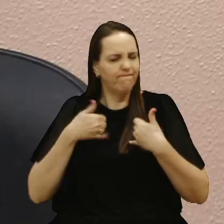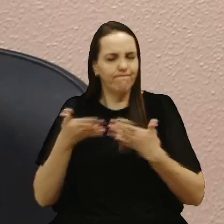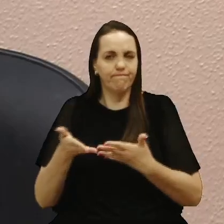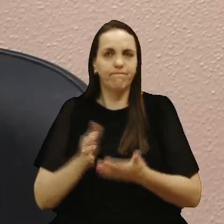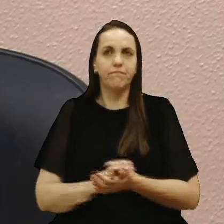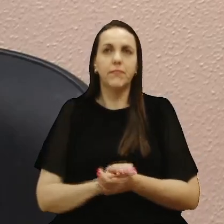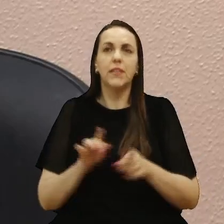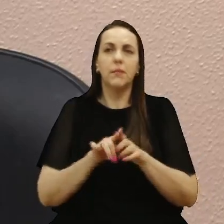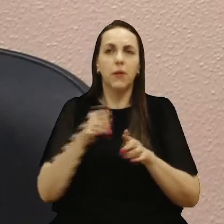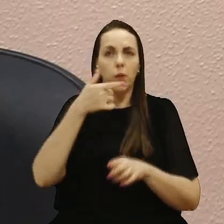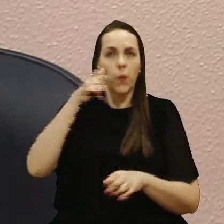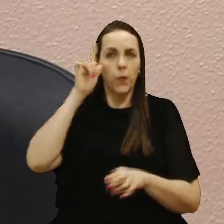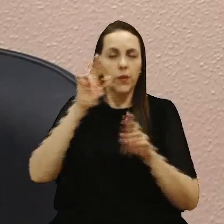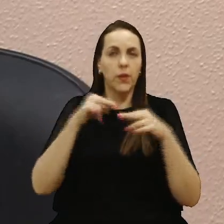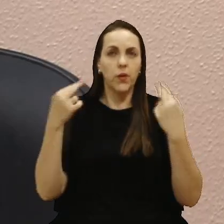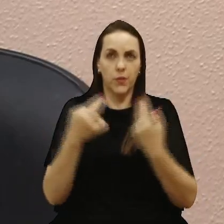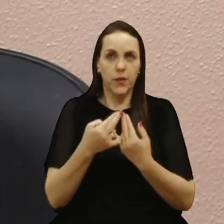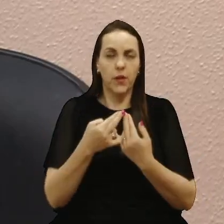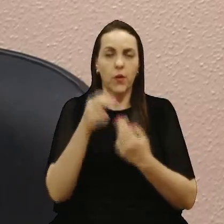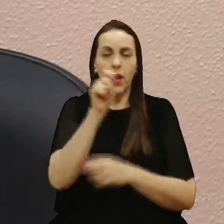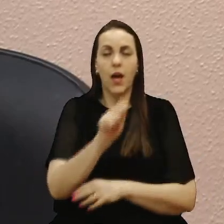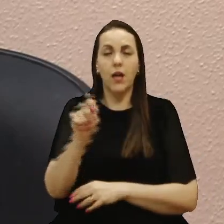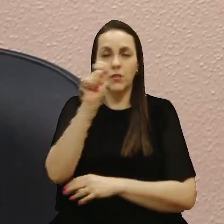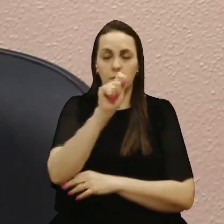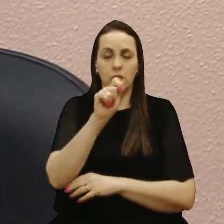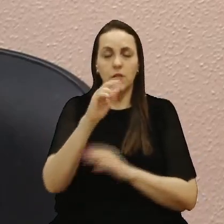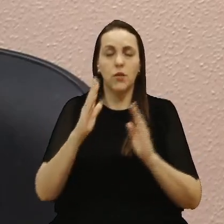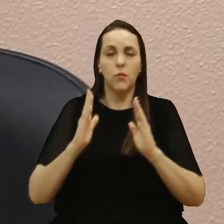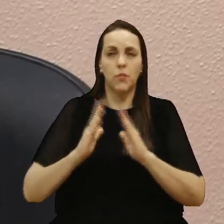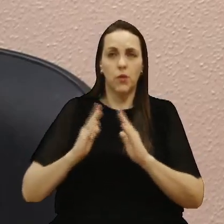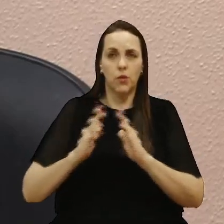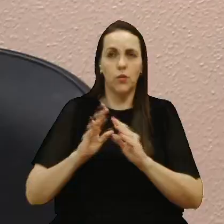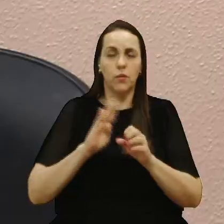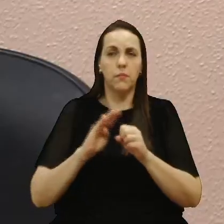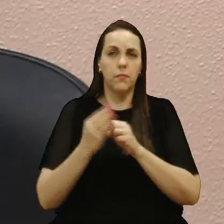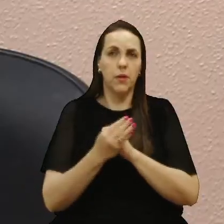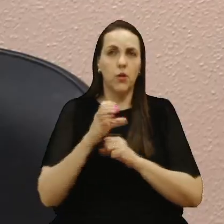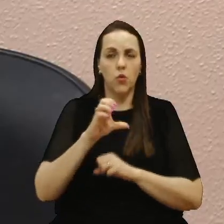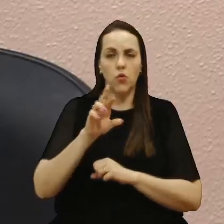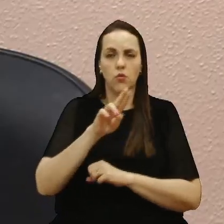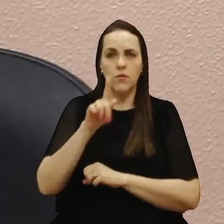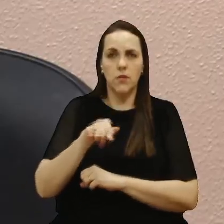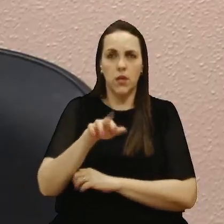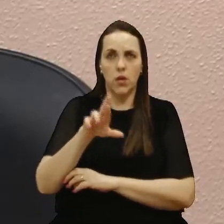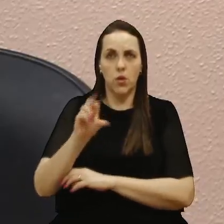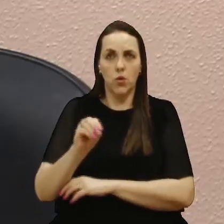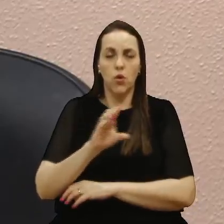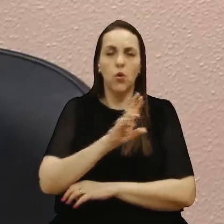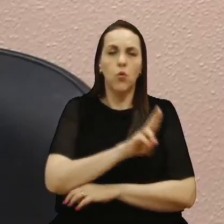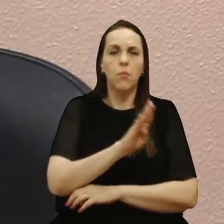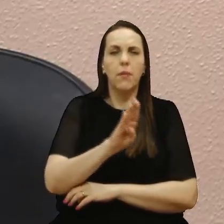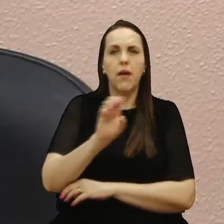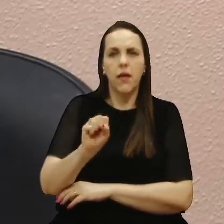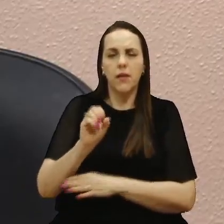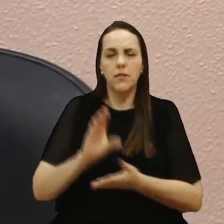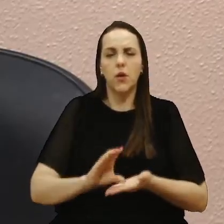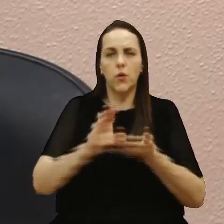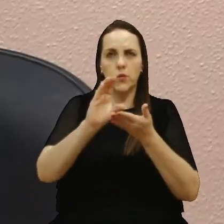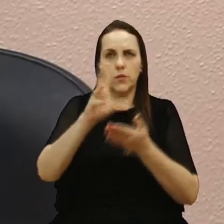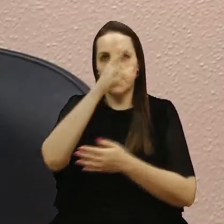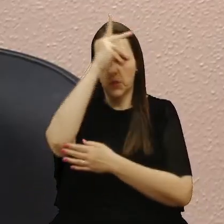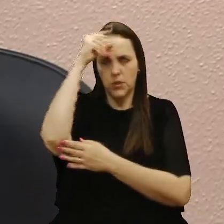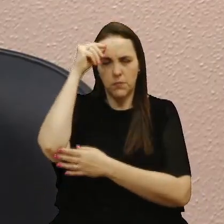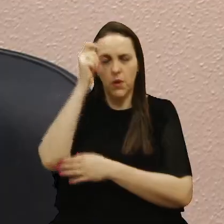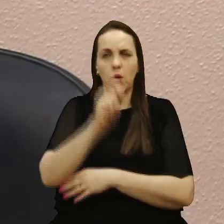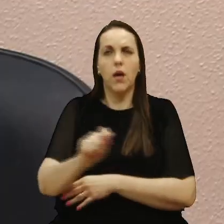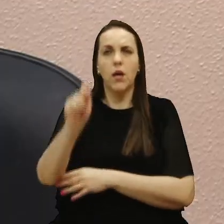também ontem a reunião que tivemos na Associação de Moradores do Bairro Cruzeiro, onde tínhamos lá a Unidade Básica de Saúde, Conselho Municipal, a Associação de Moradores da